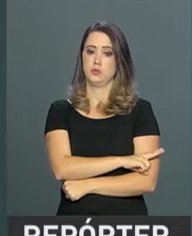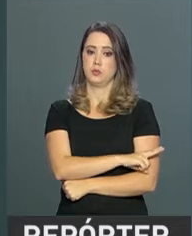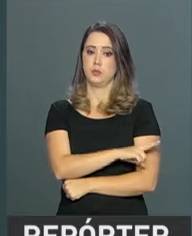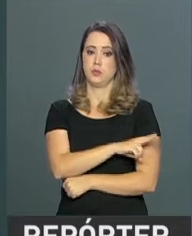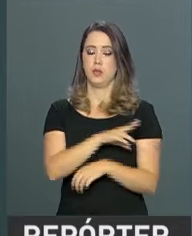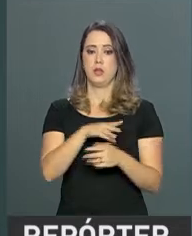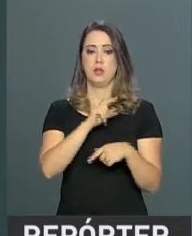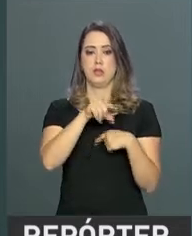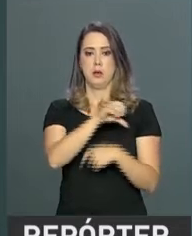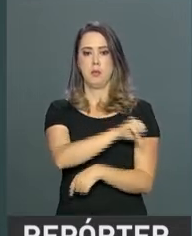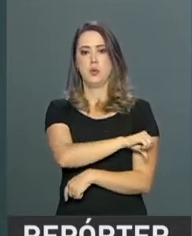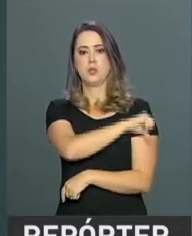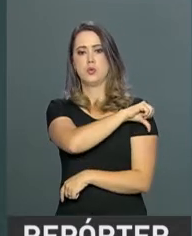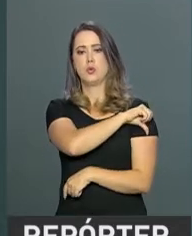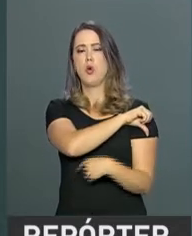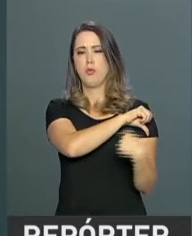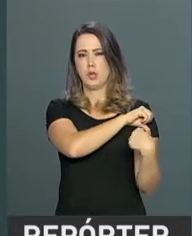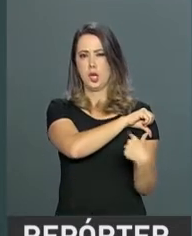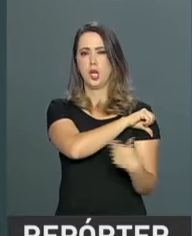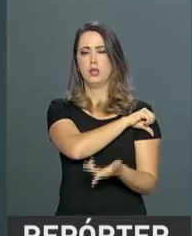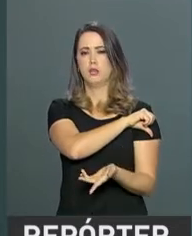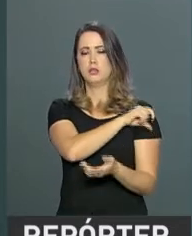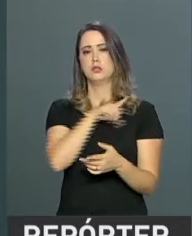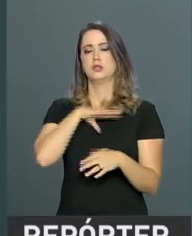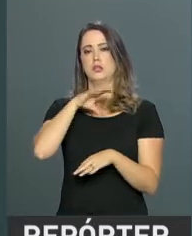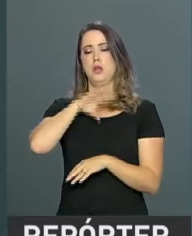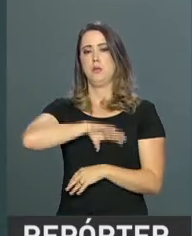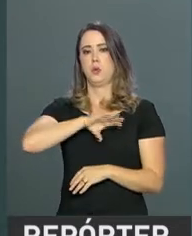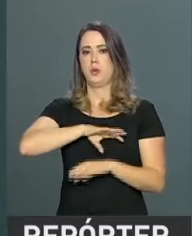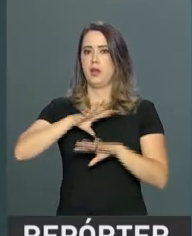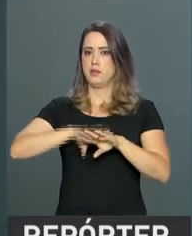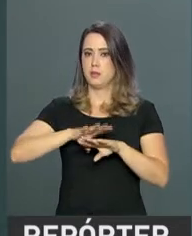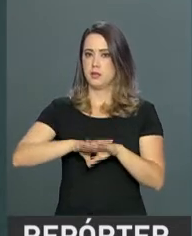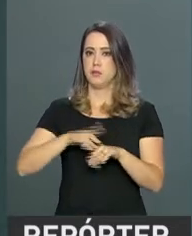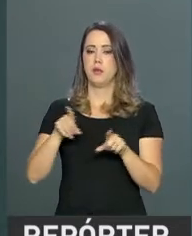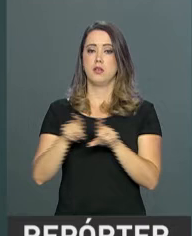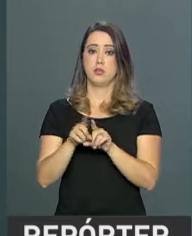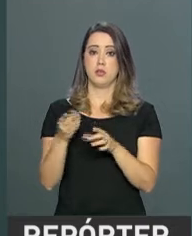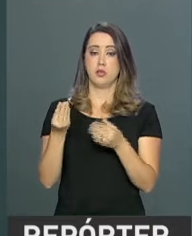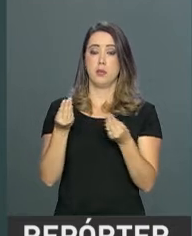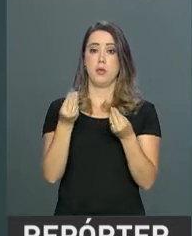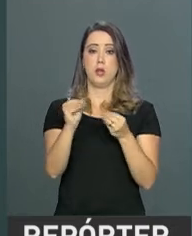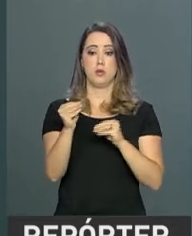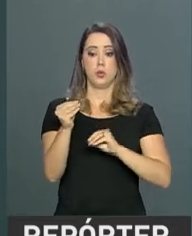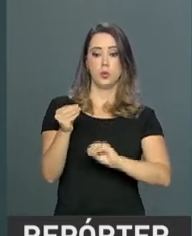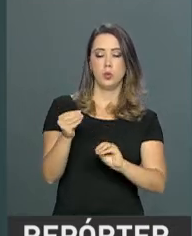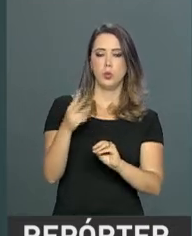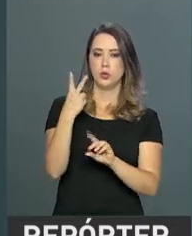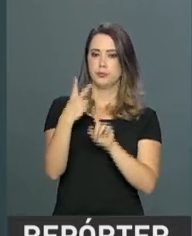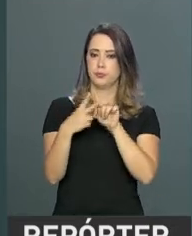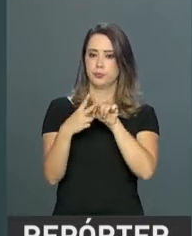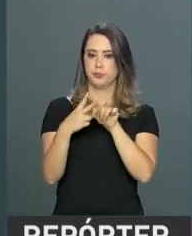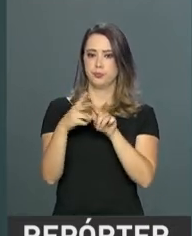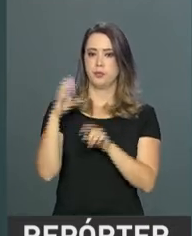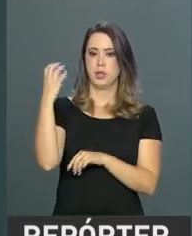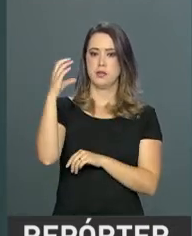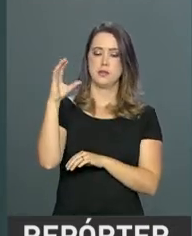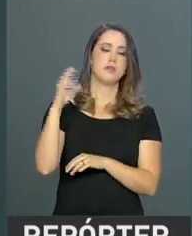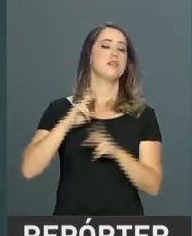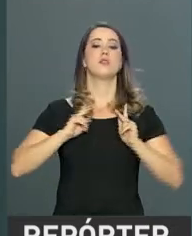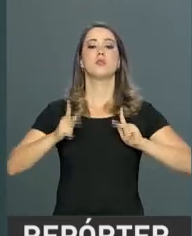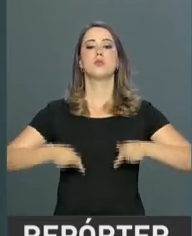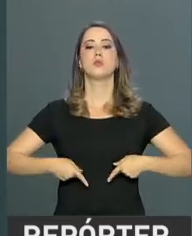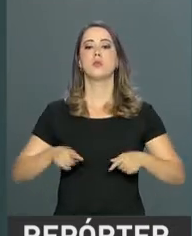no ano além do teste de língua portuguesa e matemática foram incluídas as disciplinas de ciências humanas